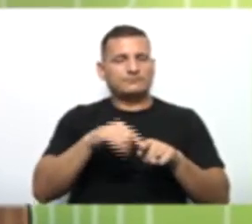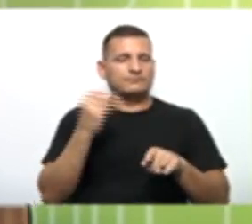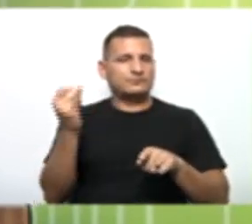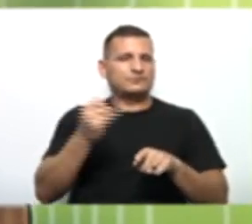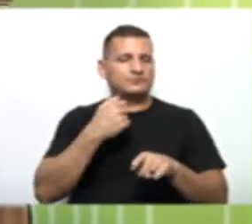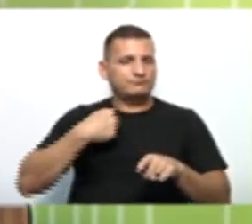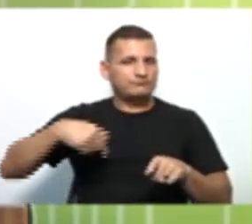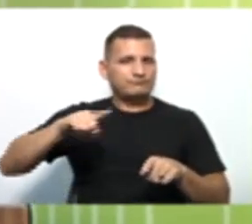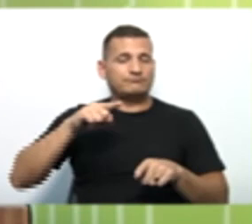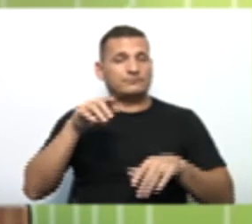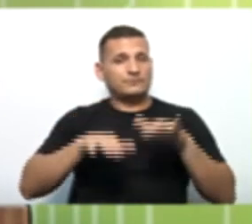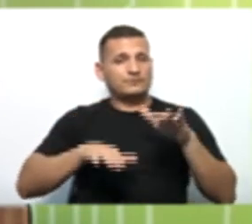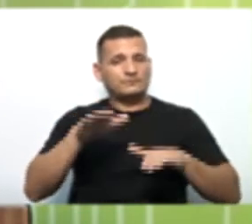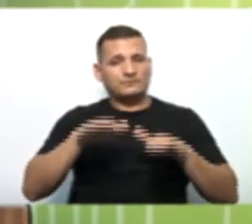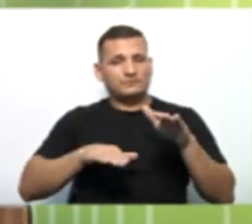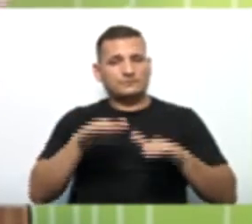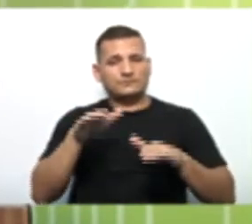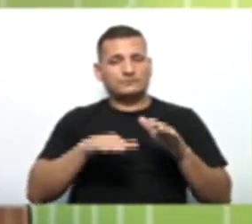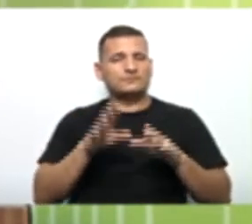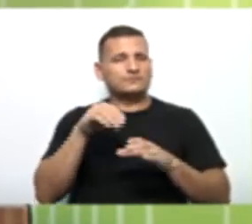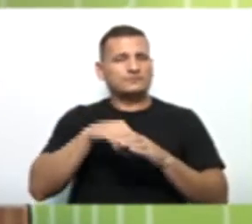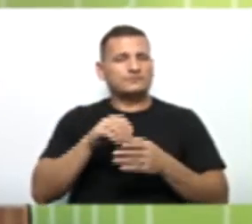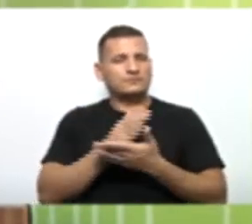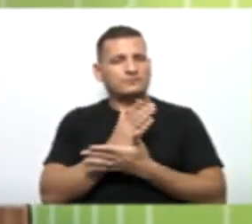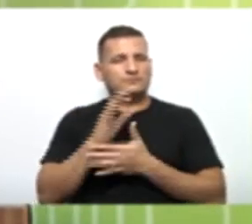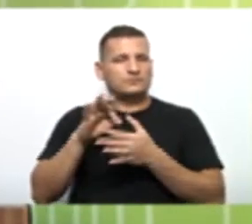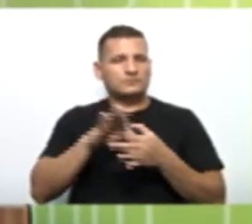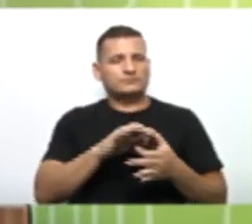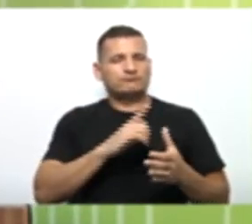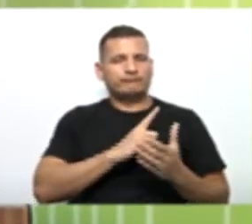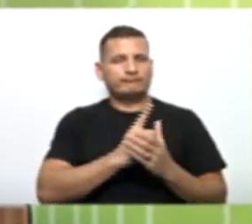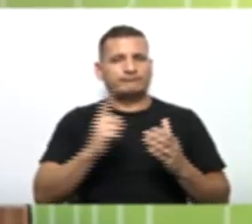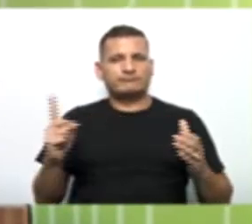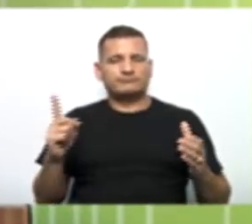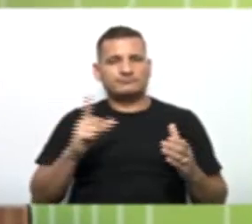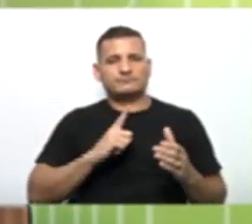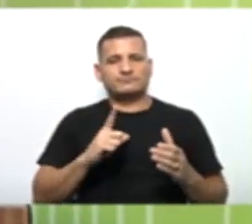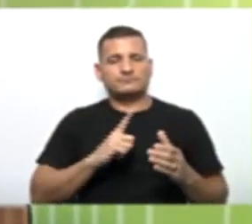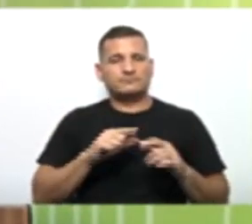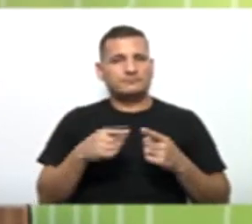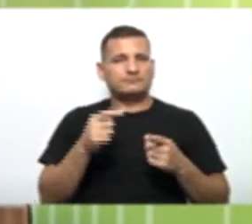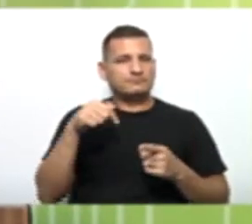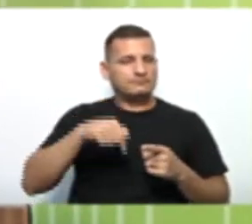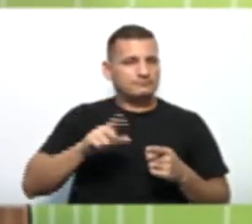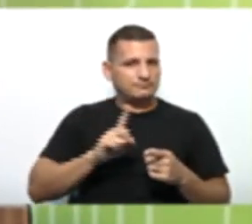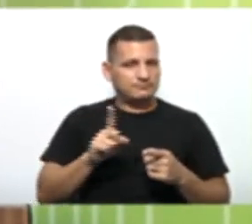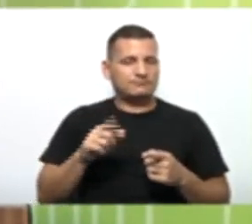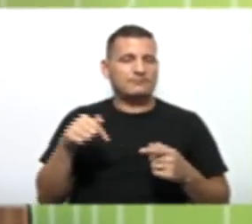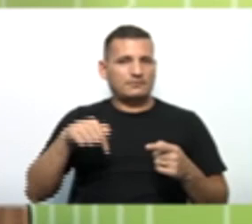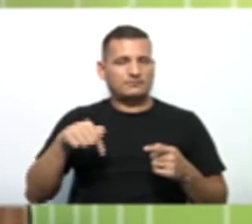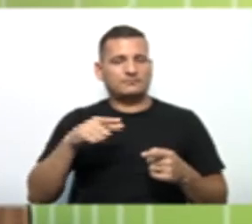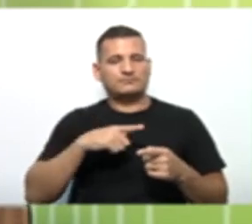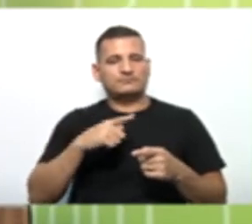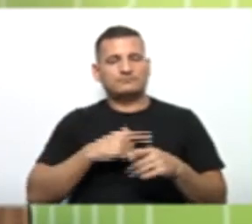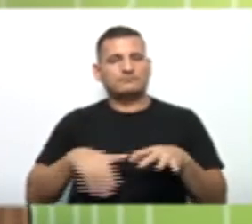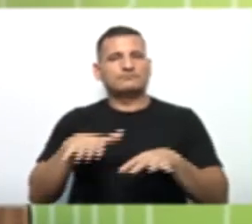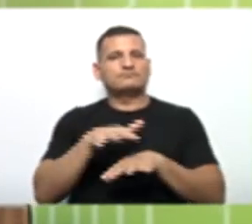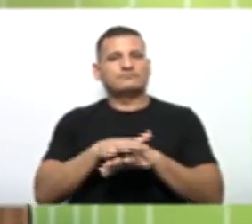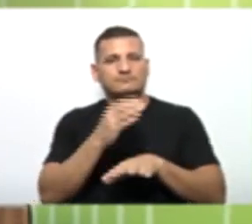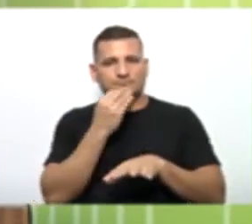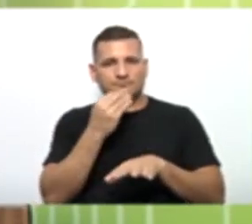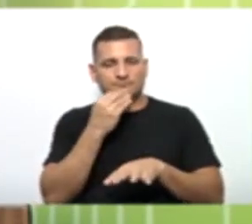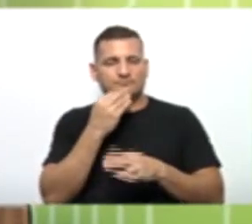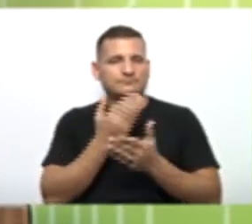para nós e que às vezes é dentro de alguns contextos acaba sendo excluída né mas aqui não aqui estão tendo oportunidade também de